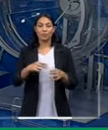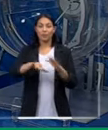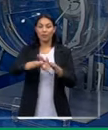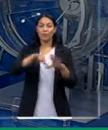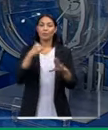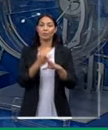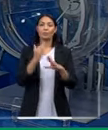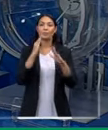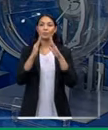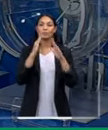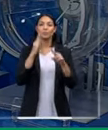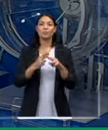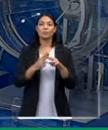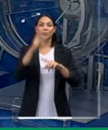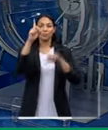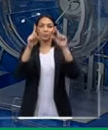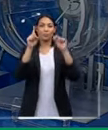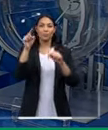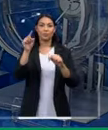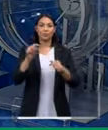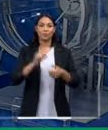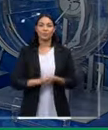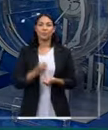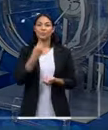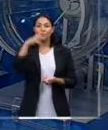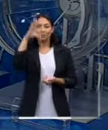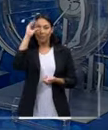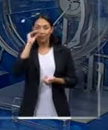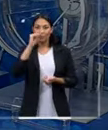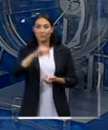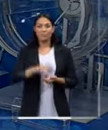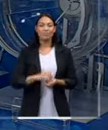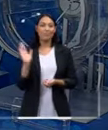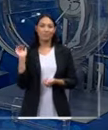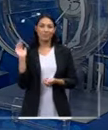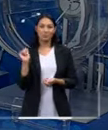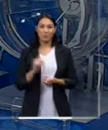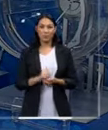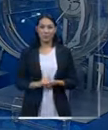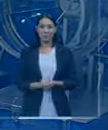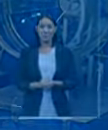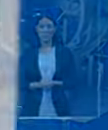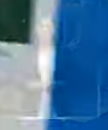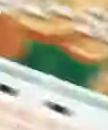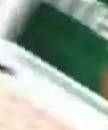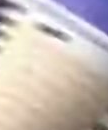através do Facebook e YouTube da Caixa da Rede TV. Uma ótima noite para você. Até mais.